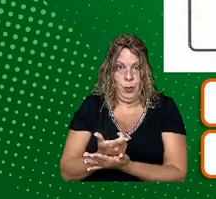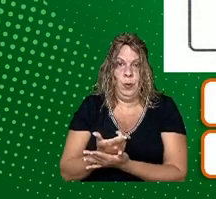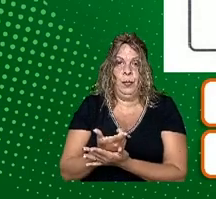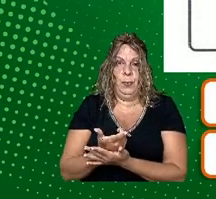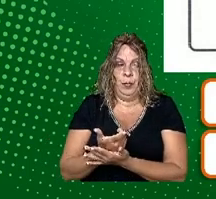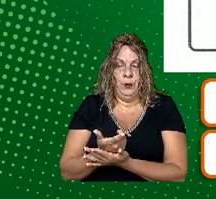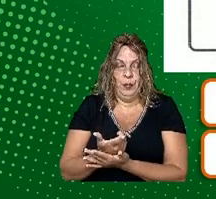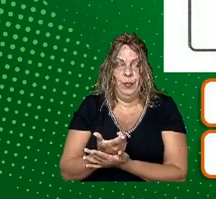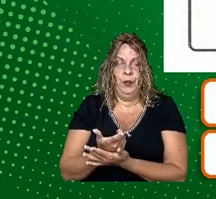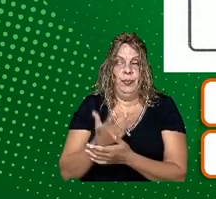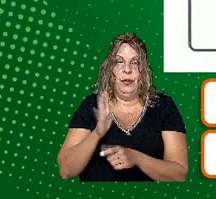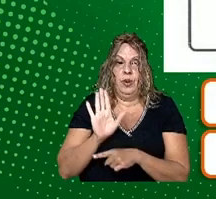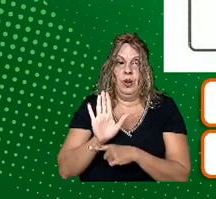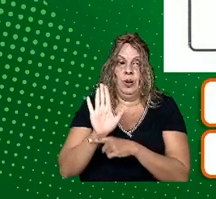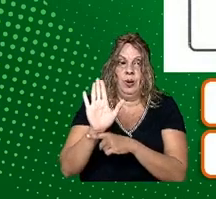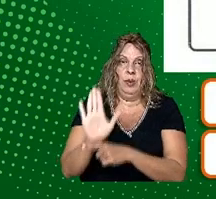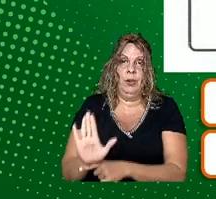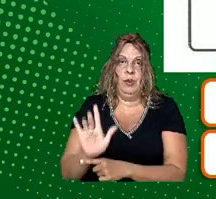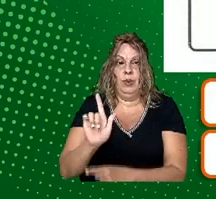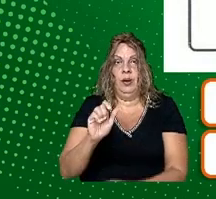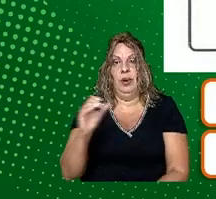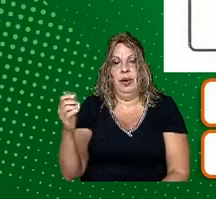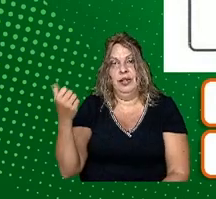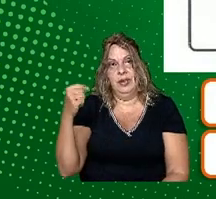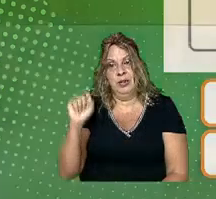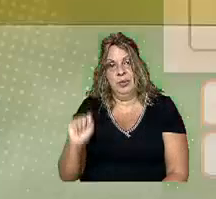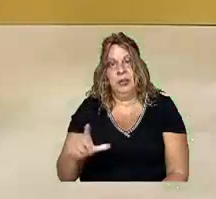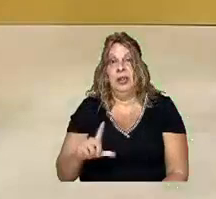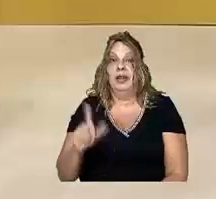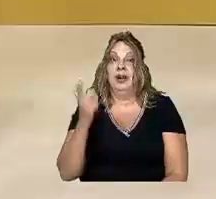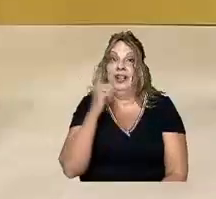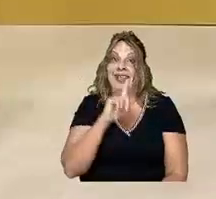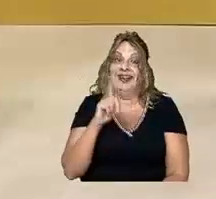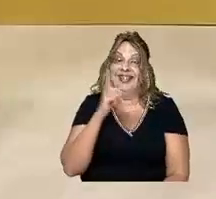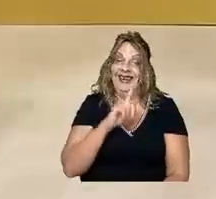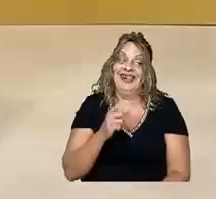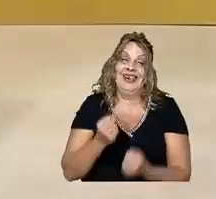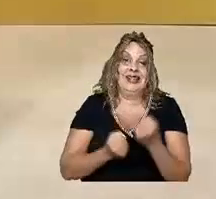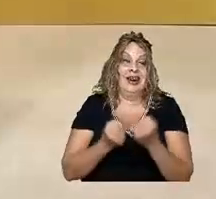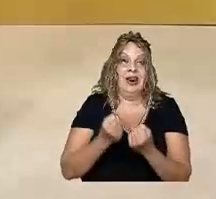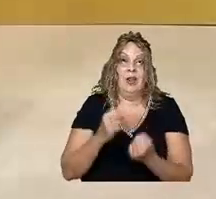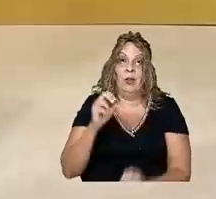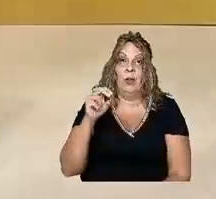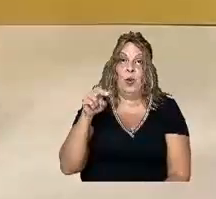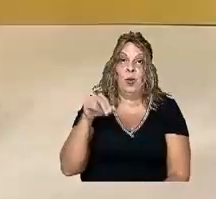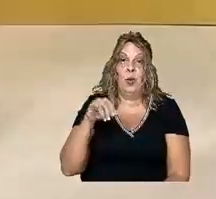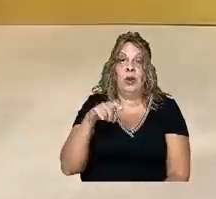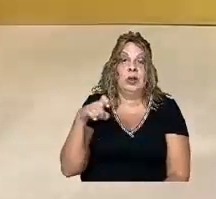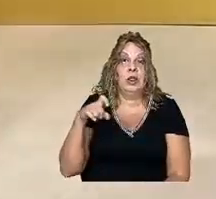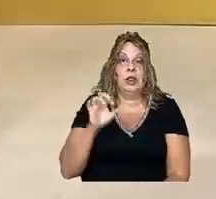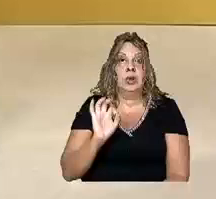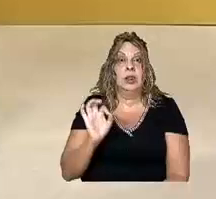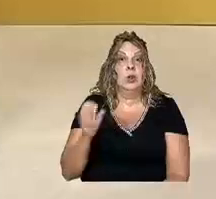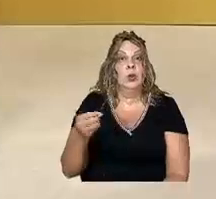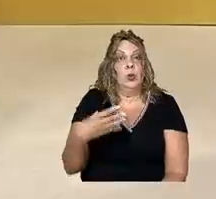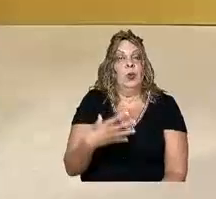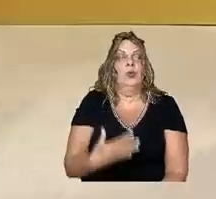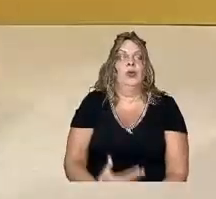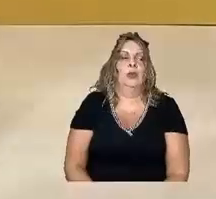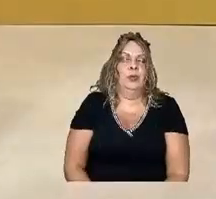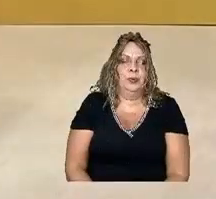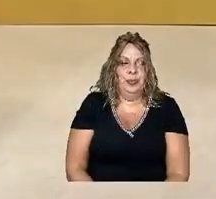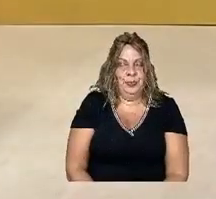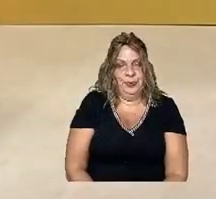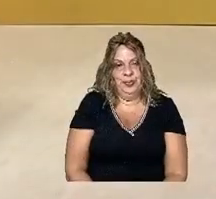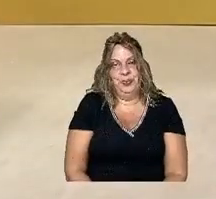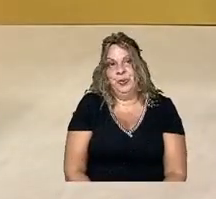seu Caju Cap, ajudou o GAC Sergipe e leva agora para casa um Chevrolet Onix Zero. Uau, minha